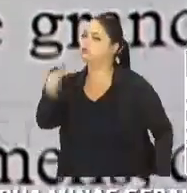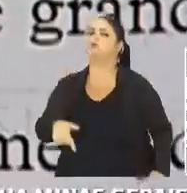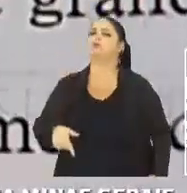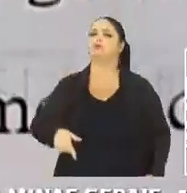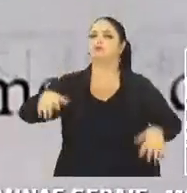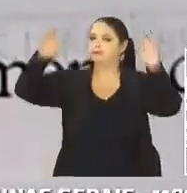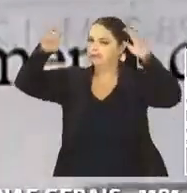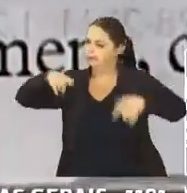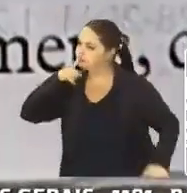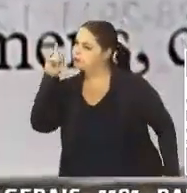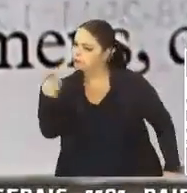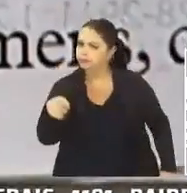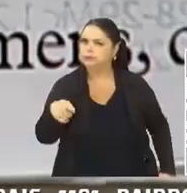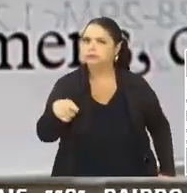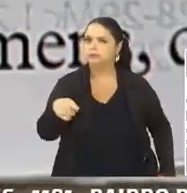Ó,